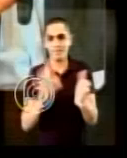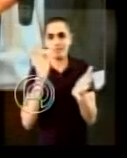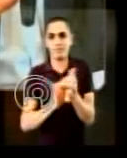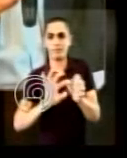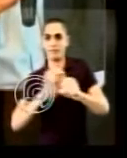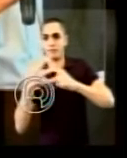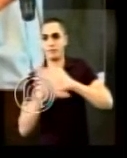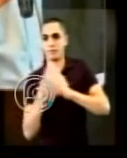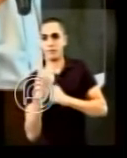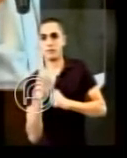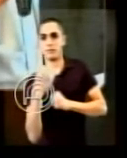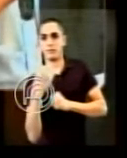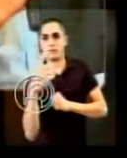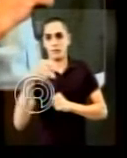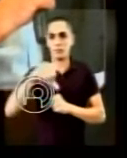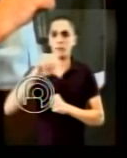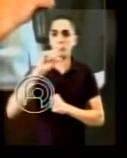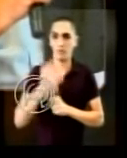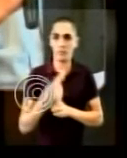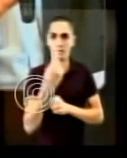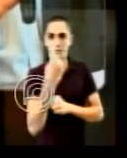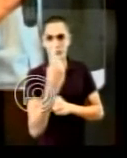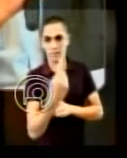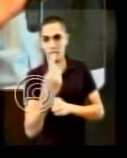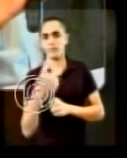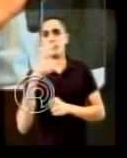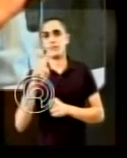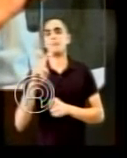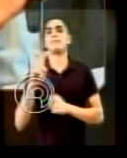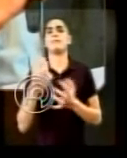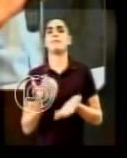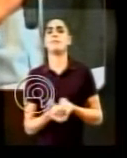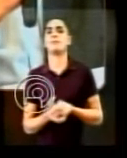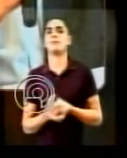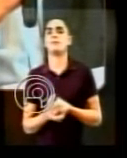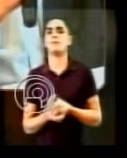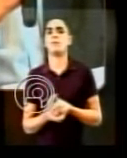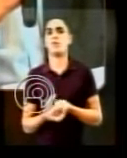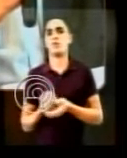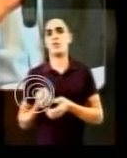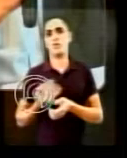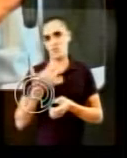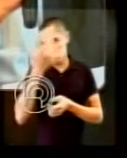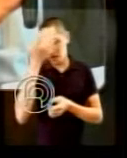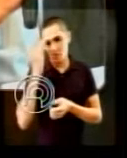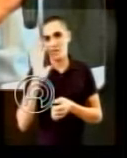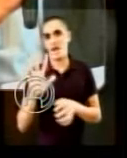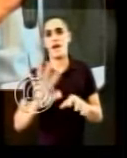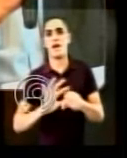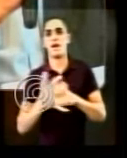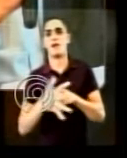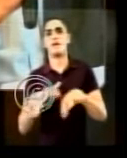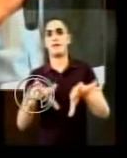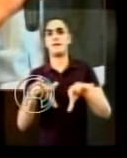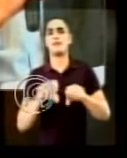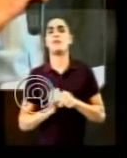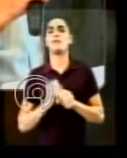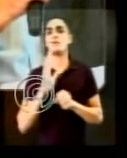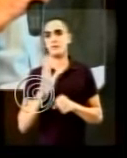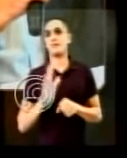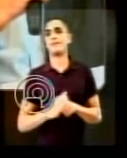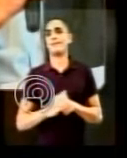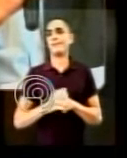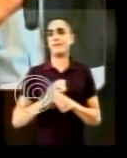19.115. Destes confirmados, nós tivemos 511